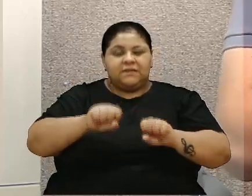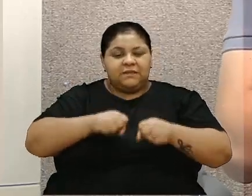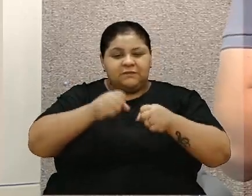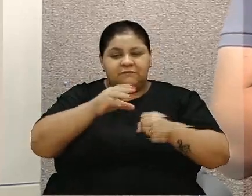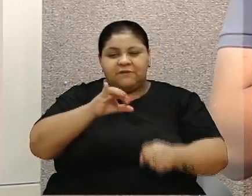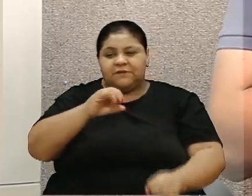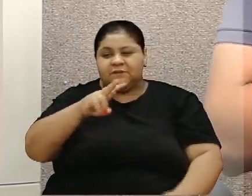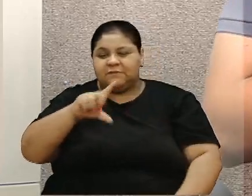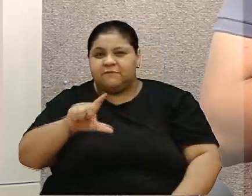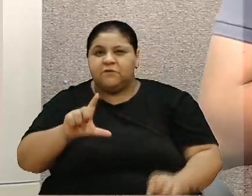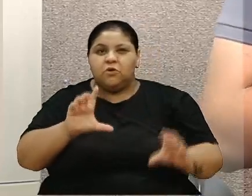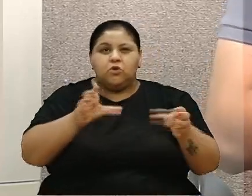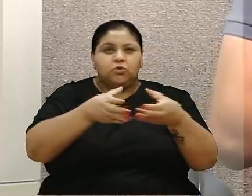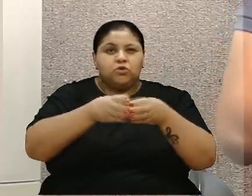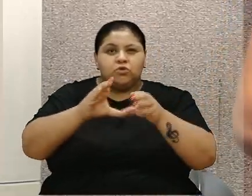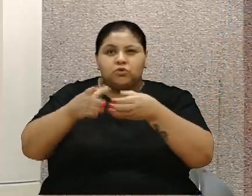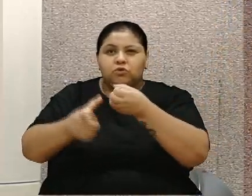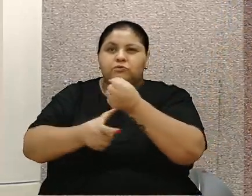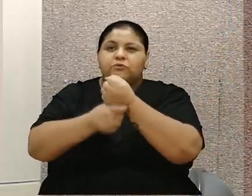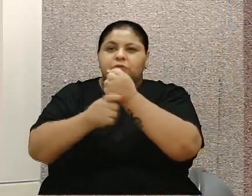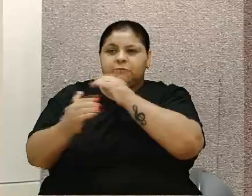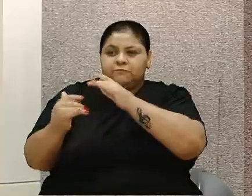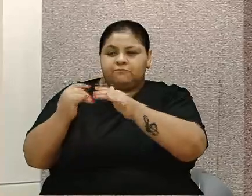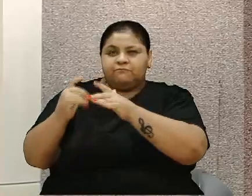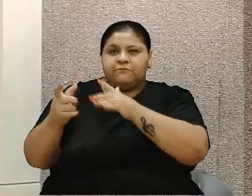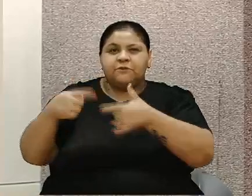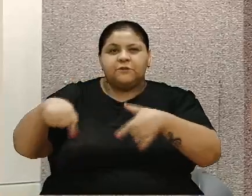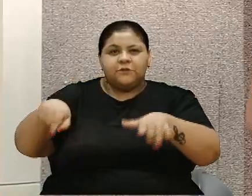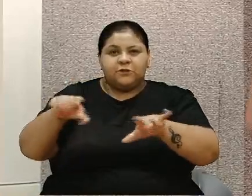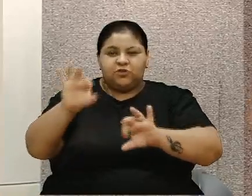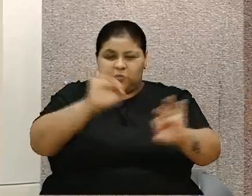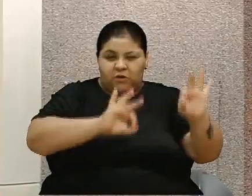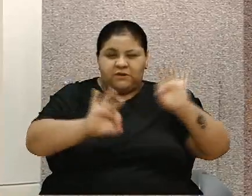segurança, estão mobilizados e a gente tendo uma coordenação ampla de tudo